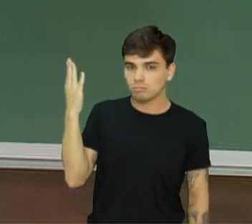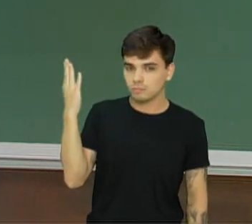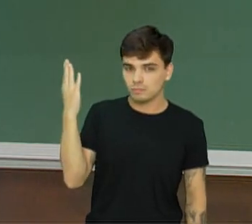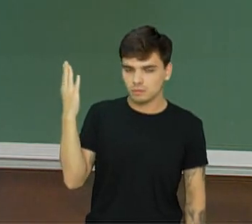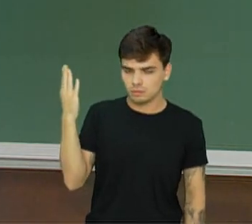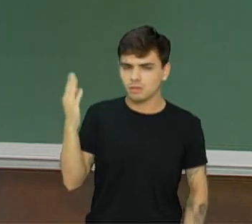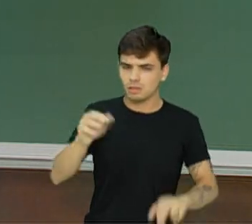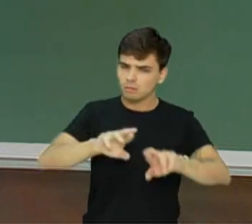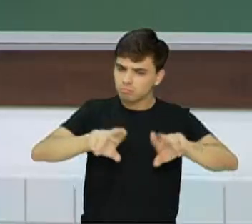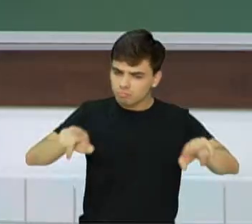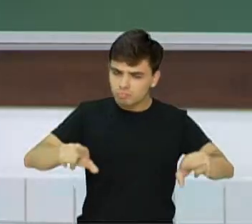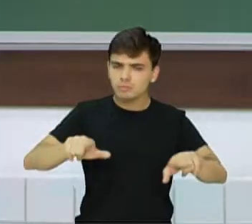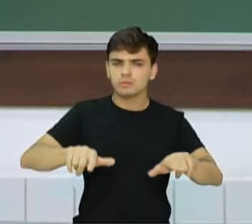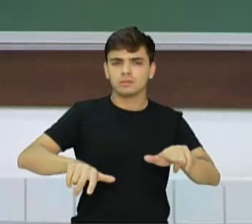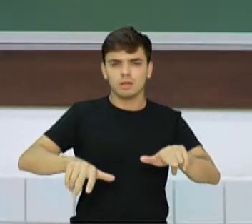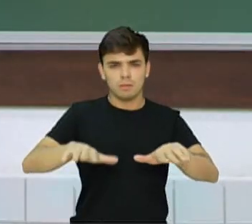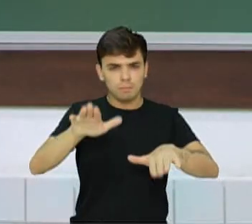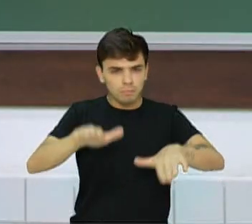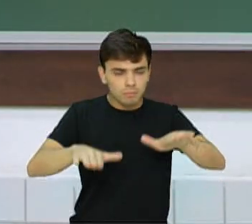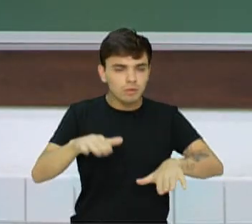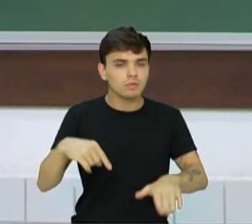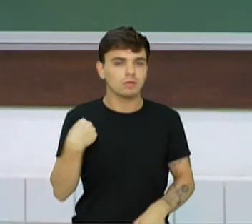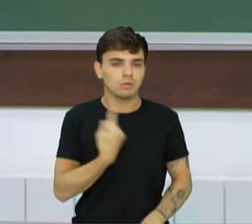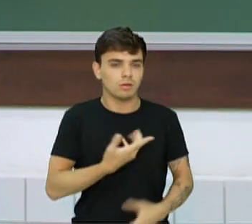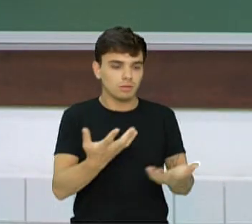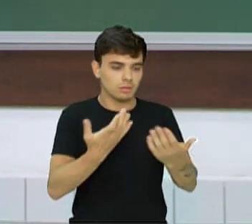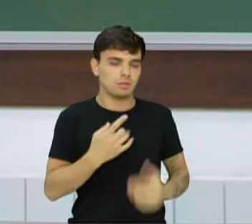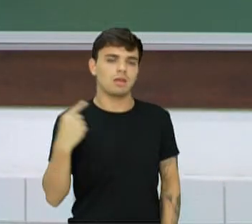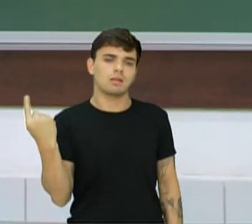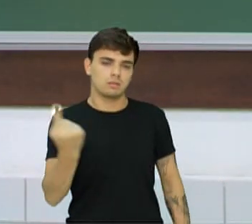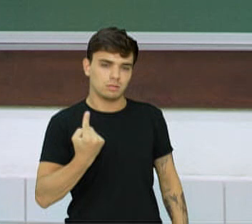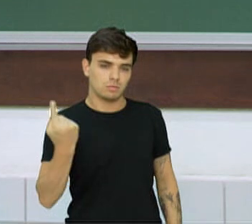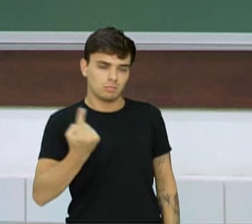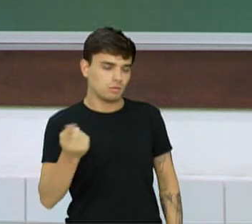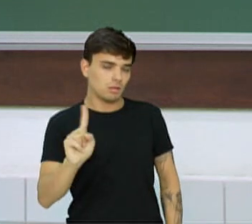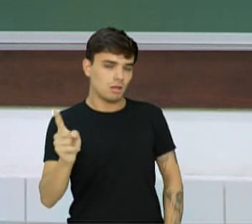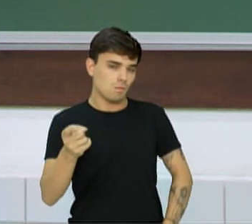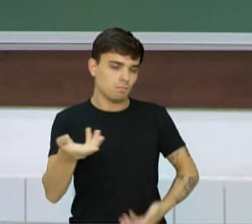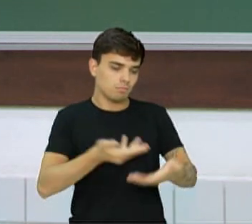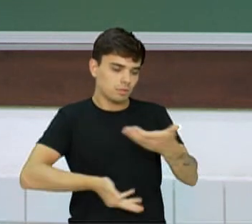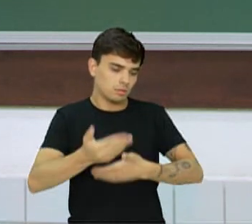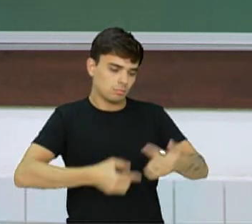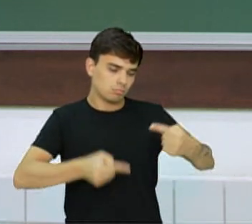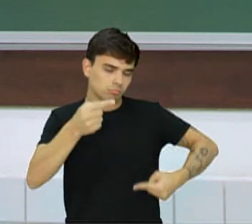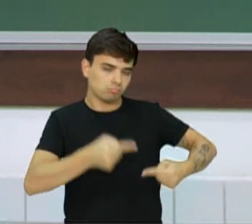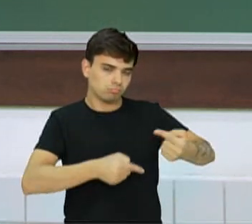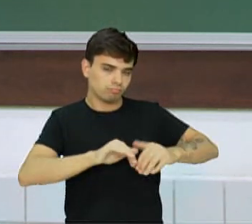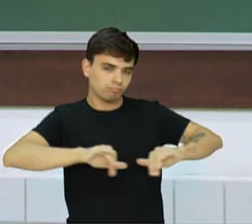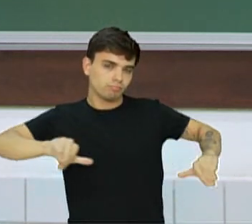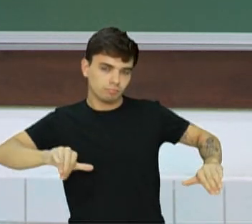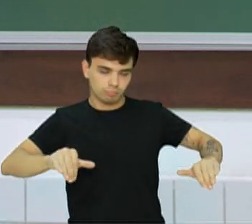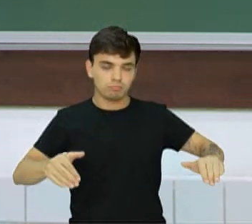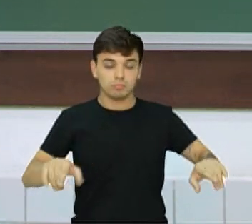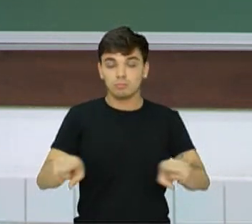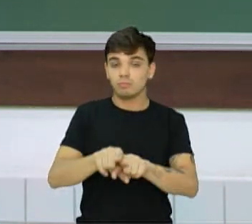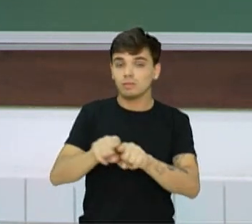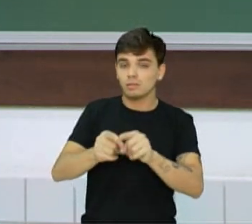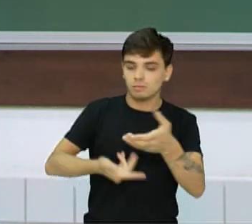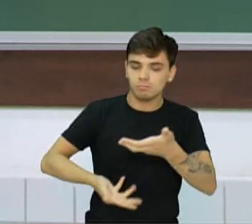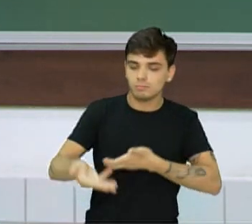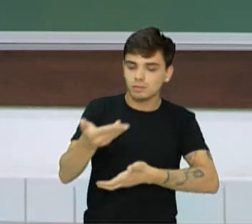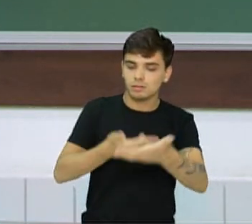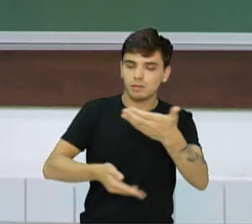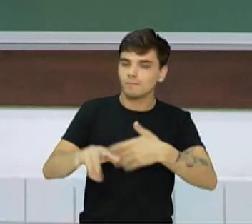mais que muitas vezes a gente queira se isolar, não participar dos debates políticos, participação